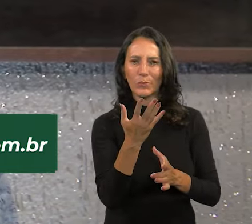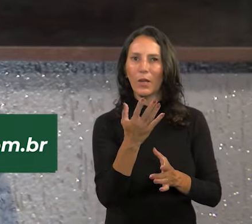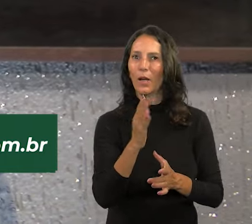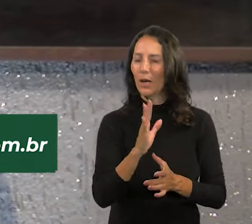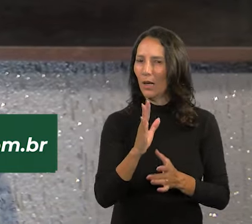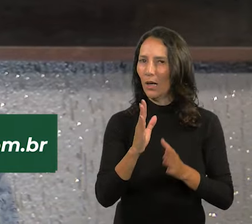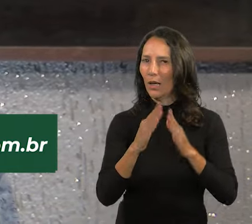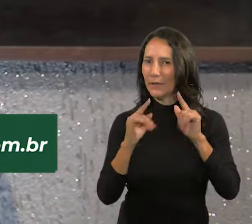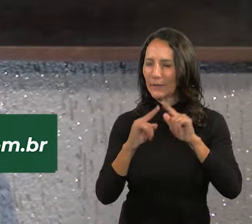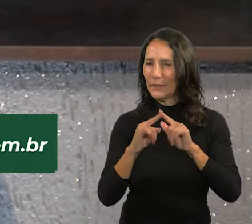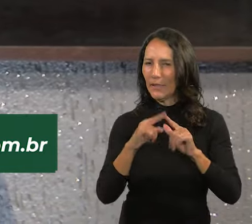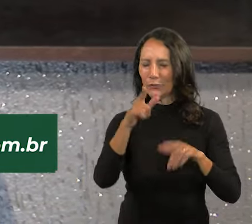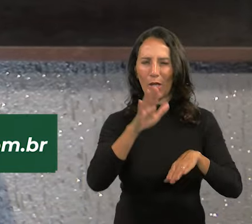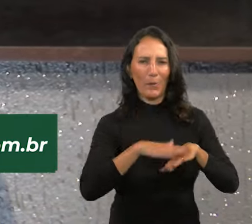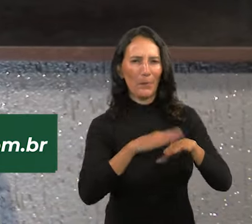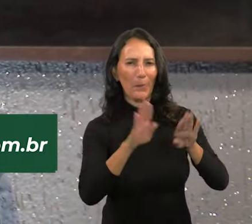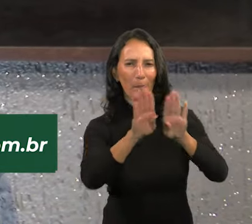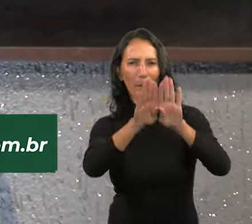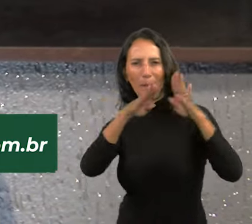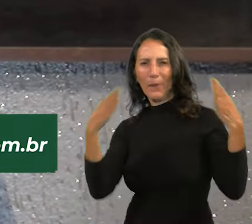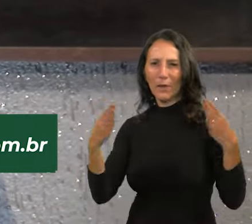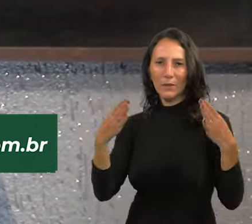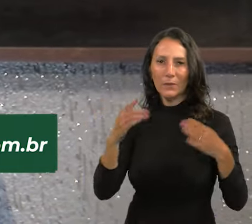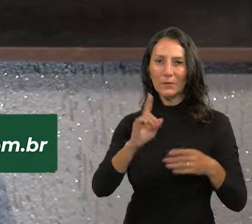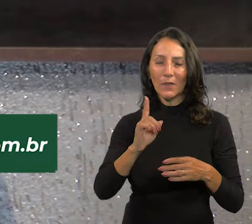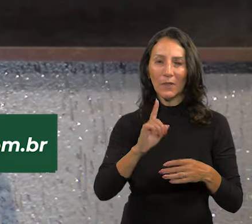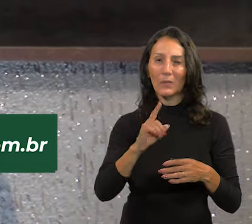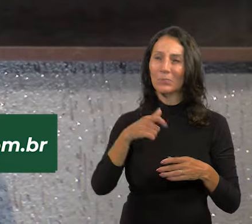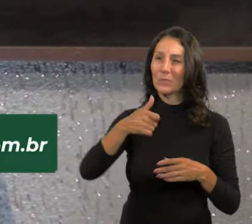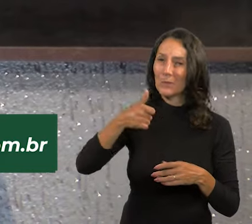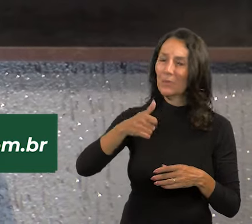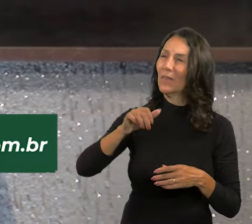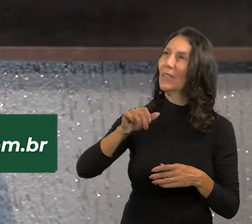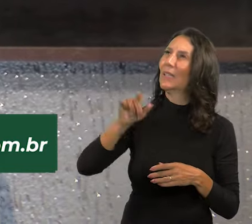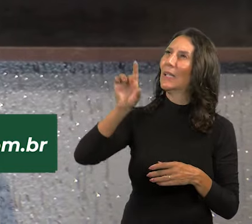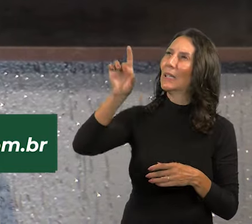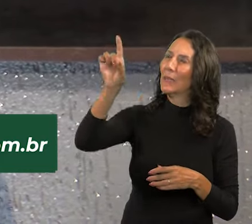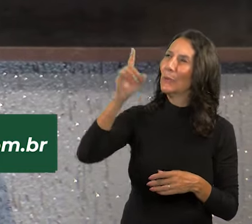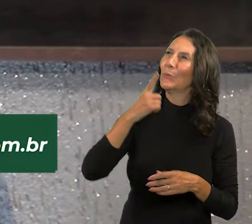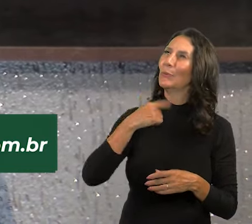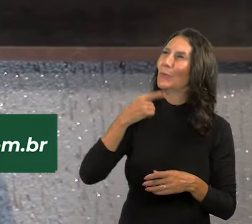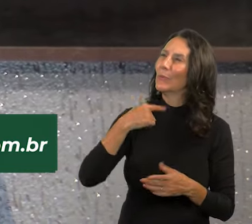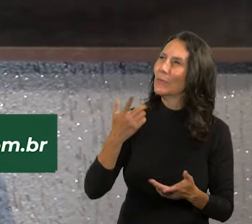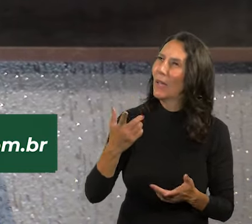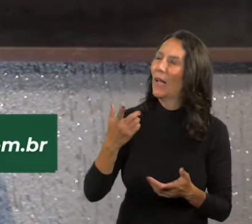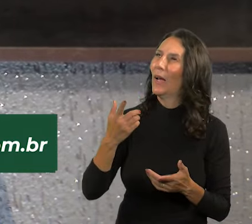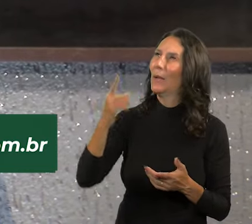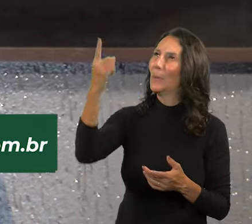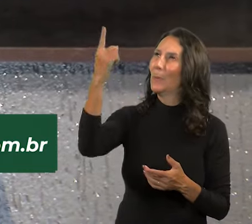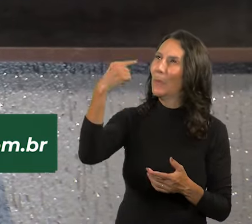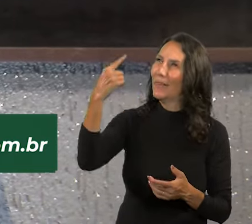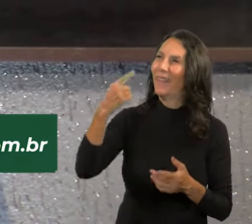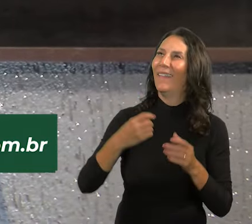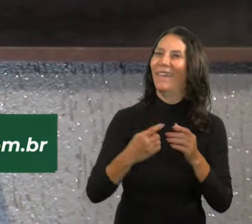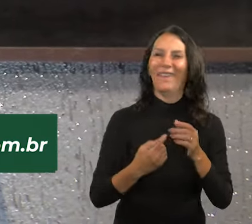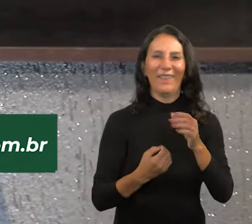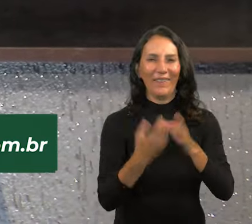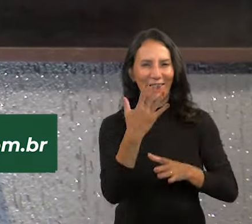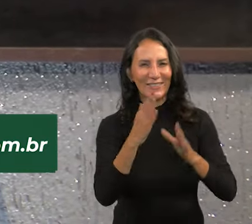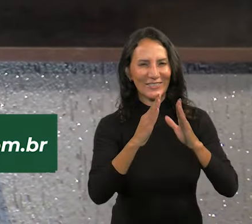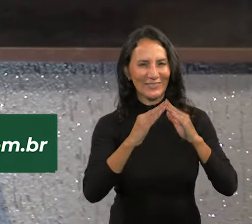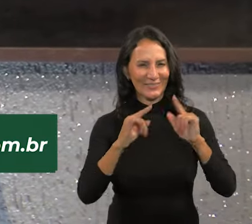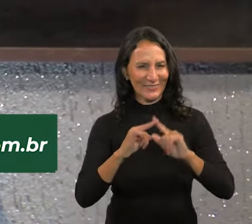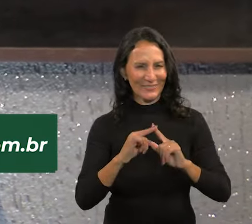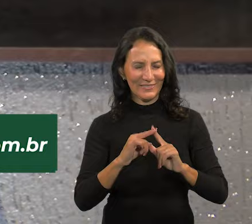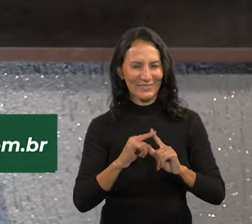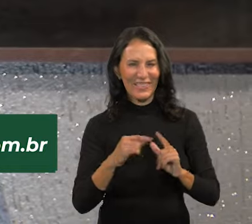que nascer no coração de Deus, ser gerada, ter um útero e não alguém, vou começar,